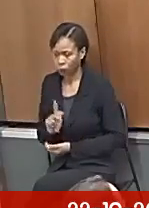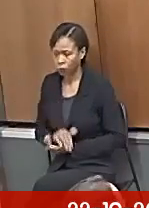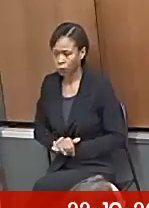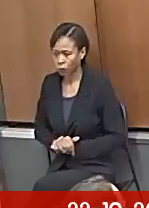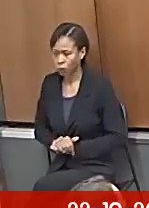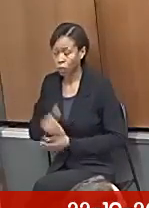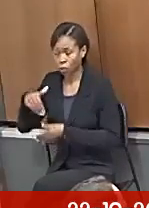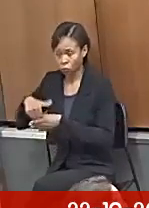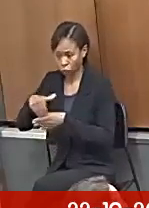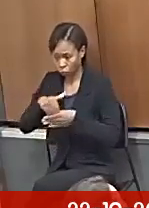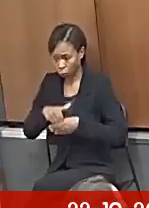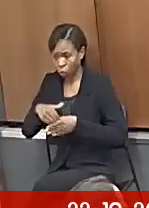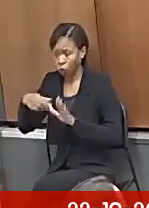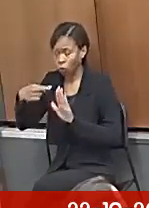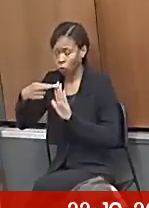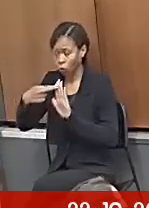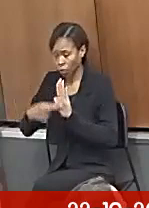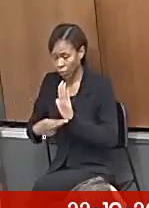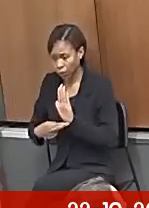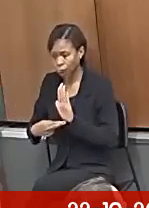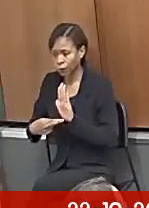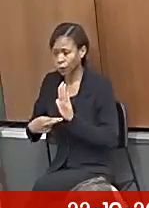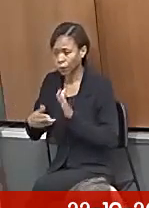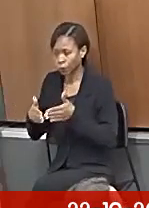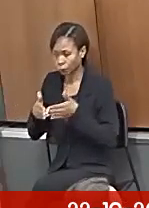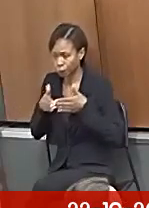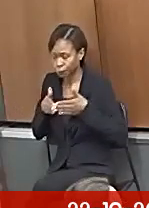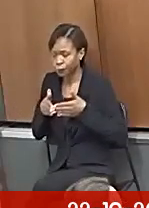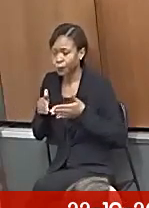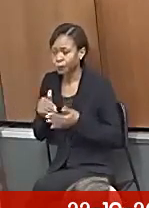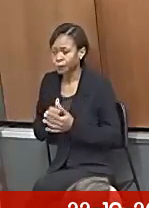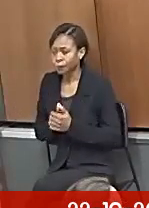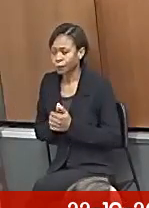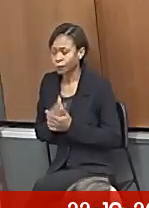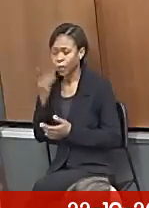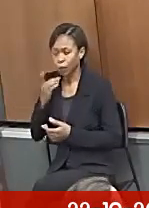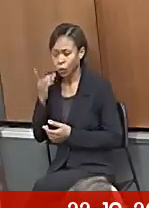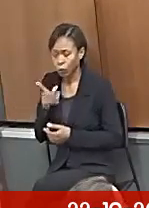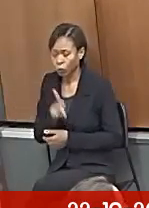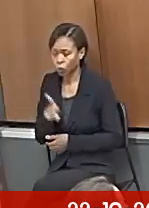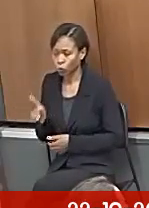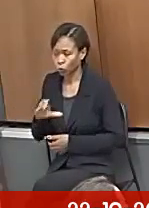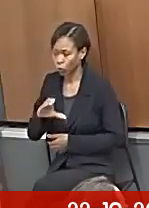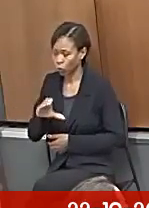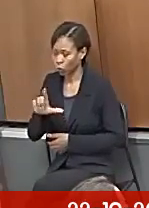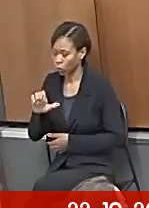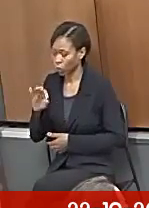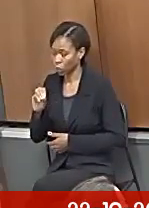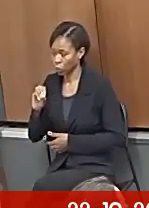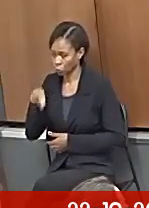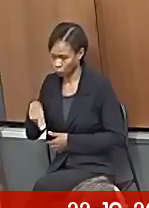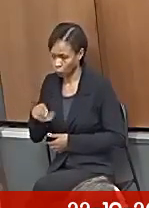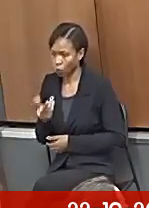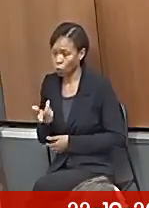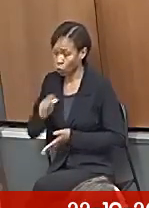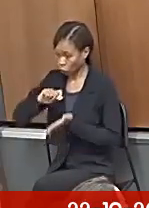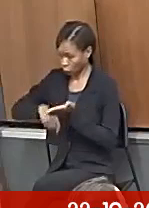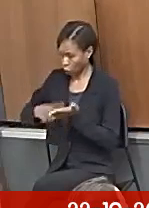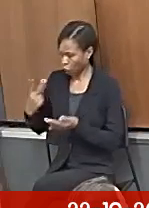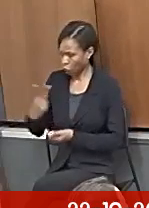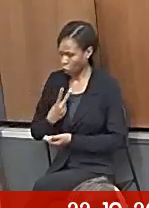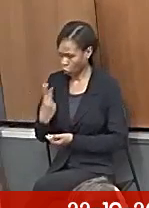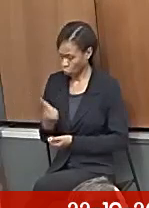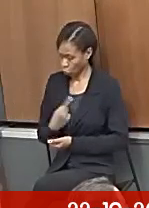em votação, requerimento. Em votação, requerimento do deputado professor Cleito, vamos assinar em conjunto, como